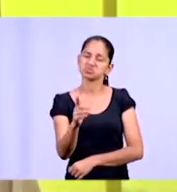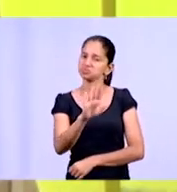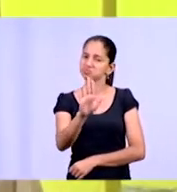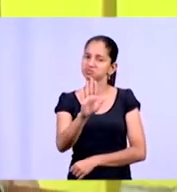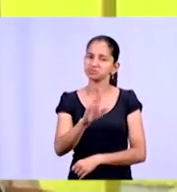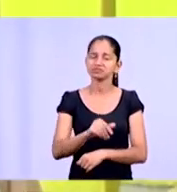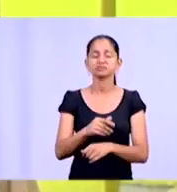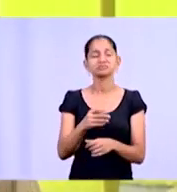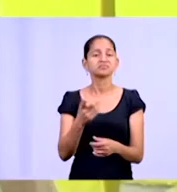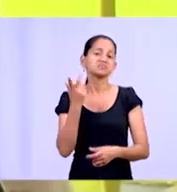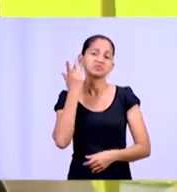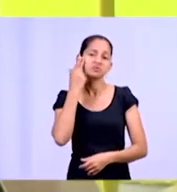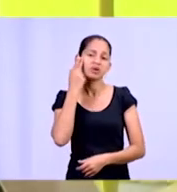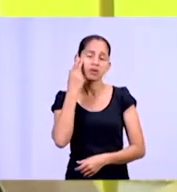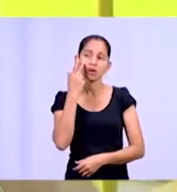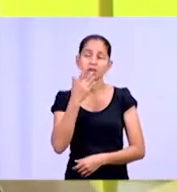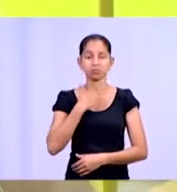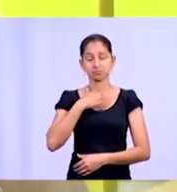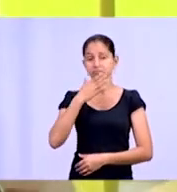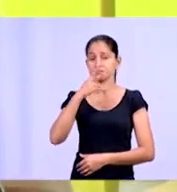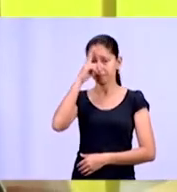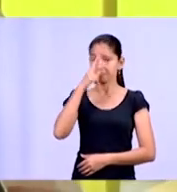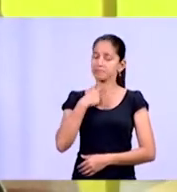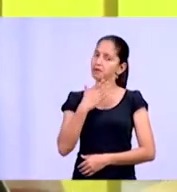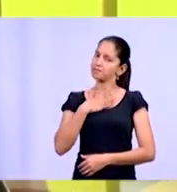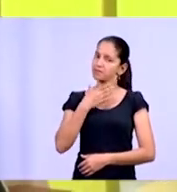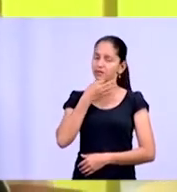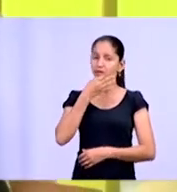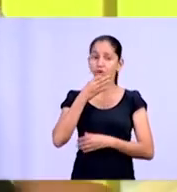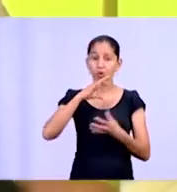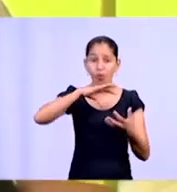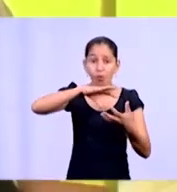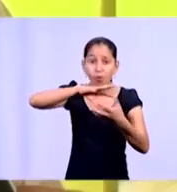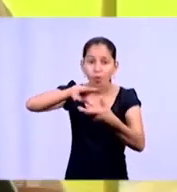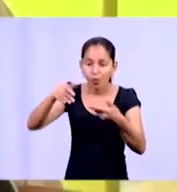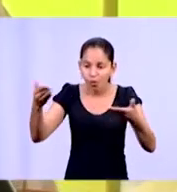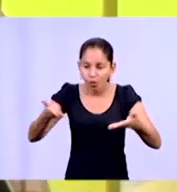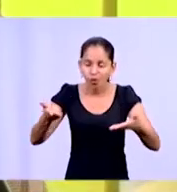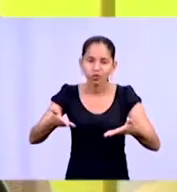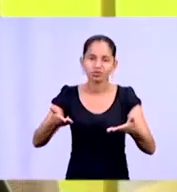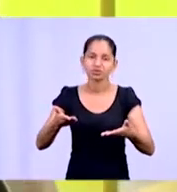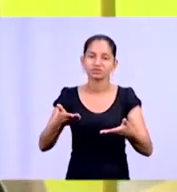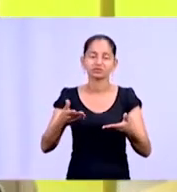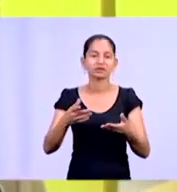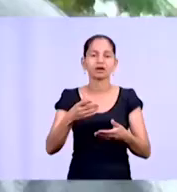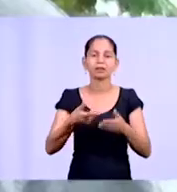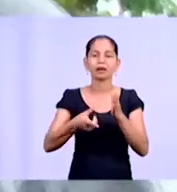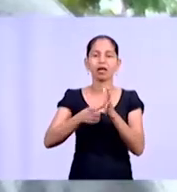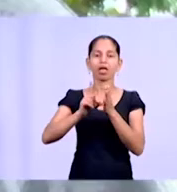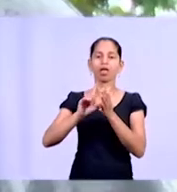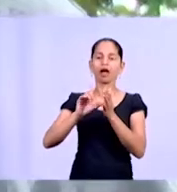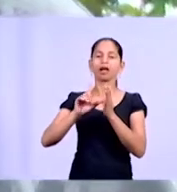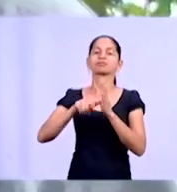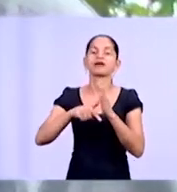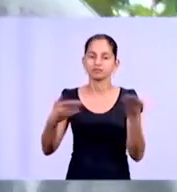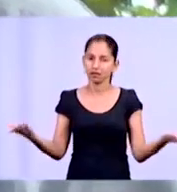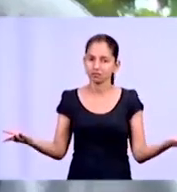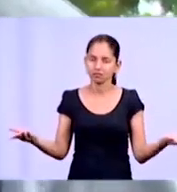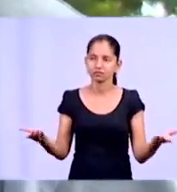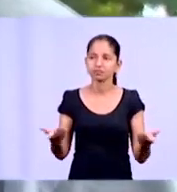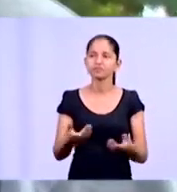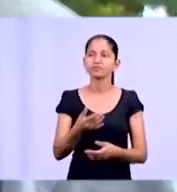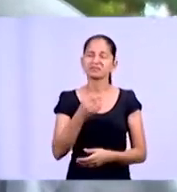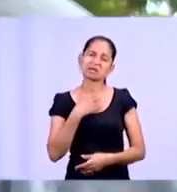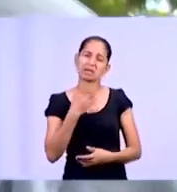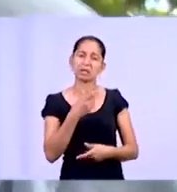né? Então seria tranquilo para minha pessoa. Mas o mundo sem celular hoje era um retrocesso, né? Rapaz, eu até que